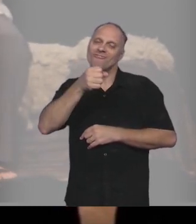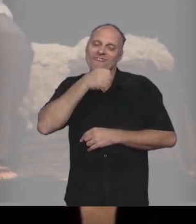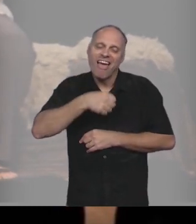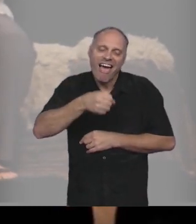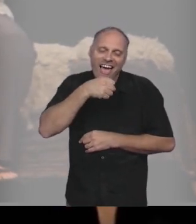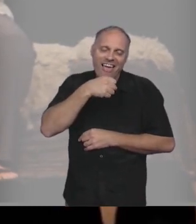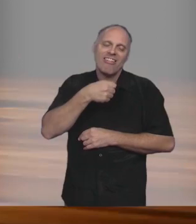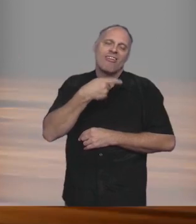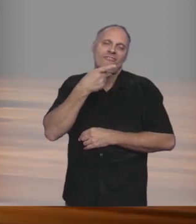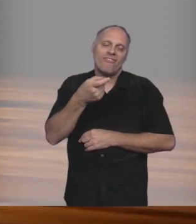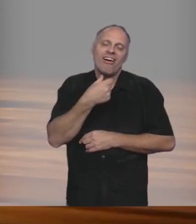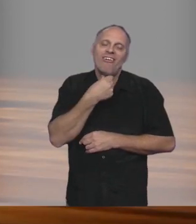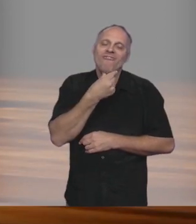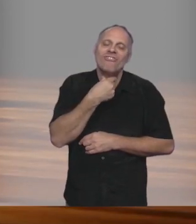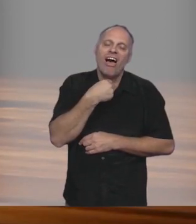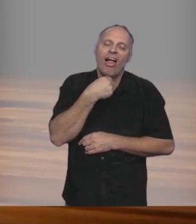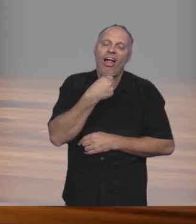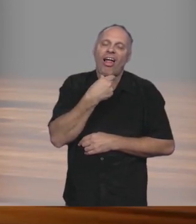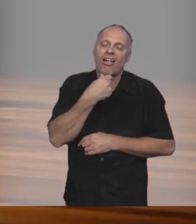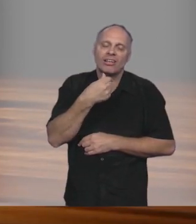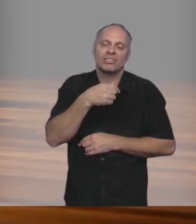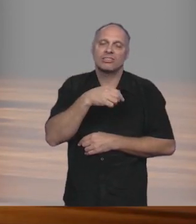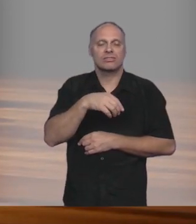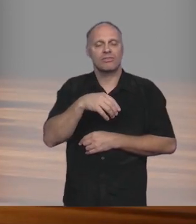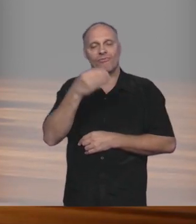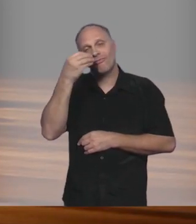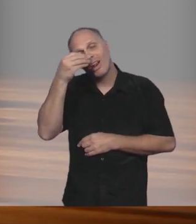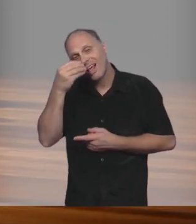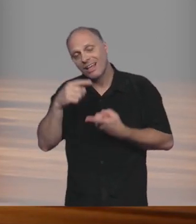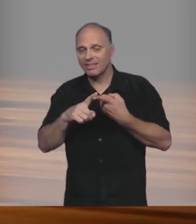e a figura do caipira é aquela figura com